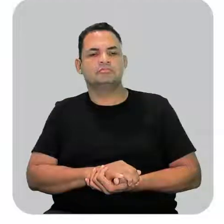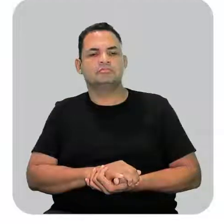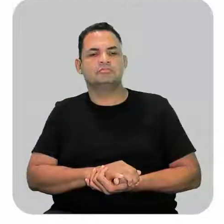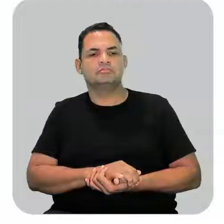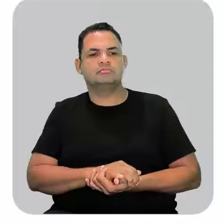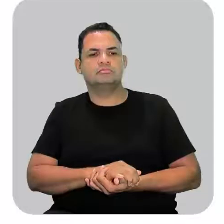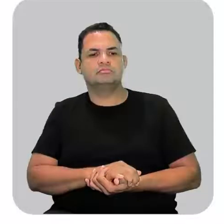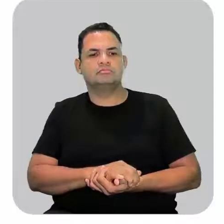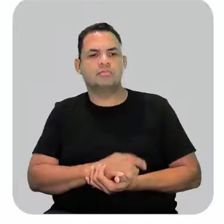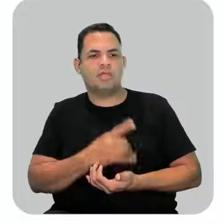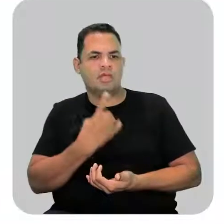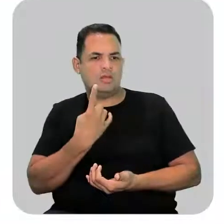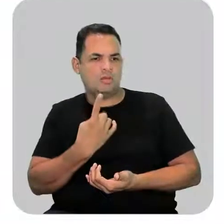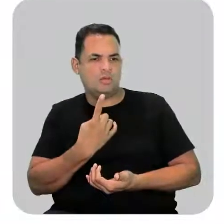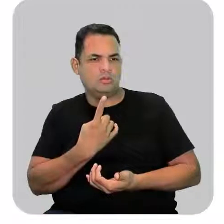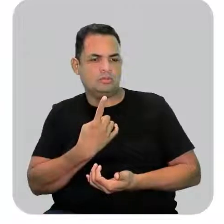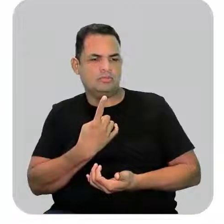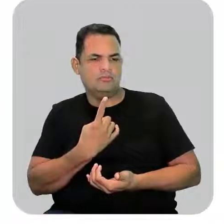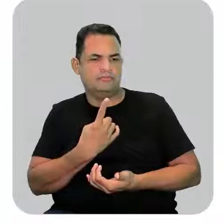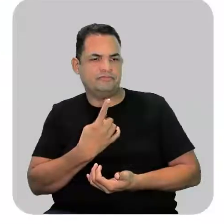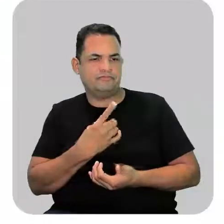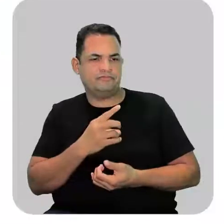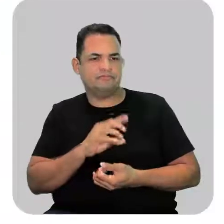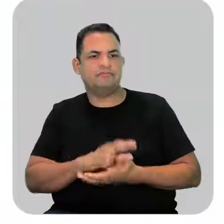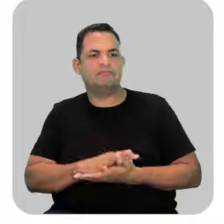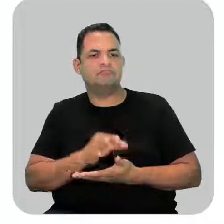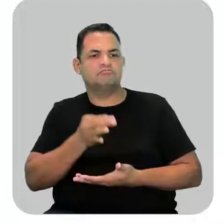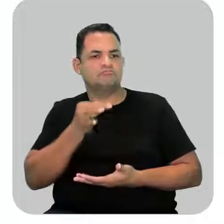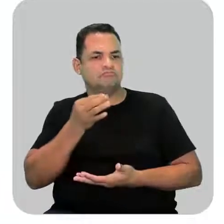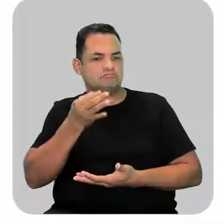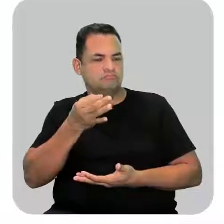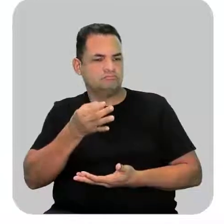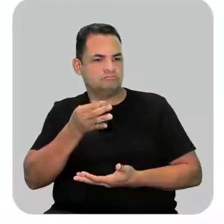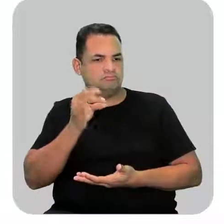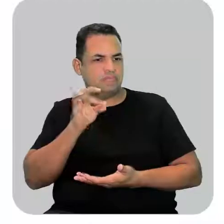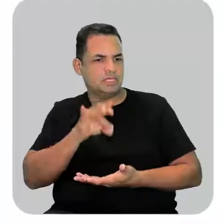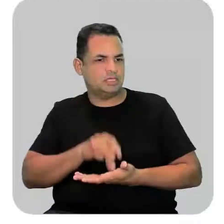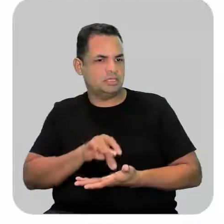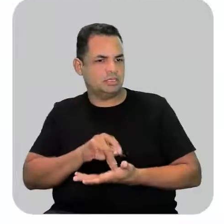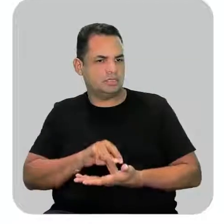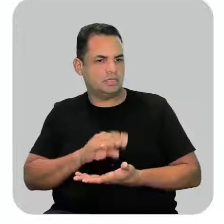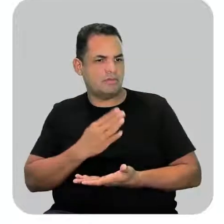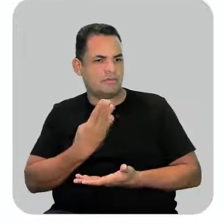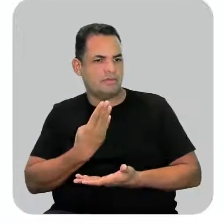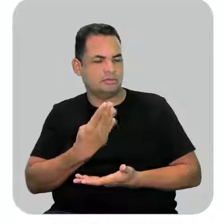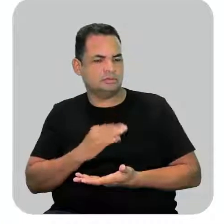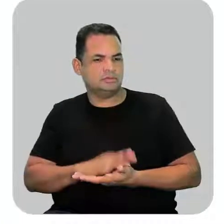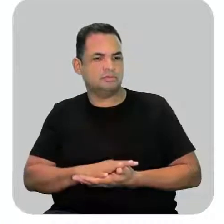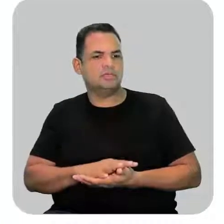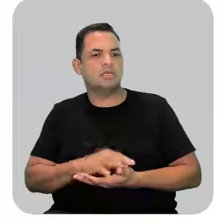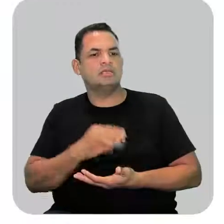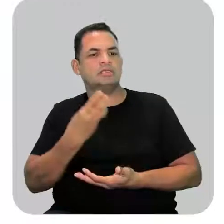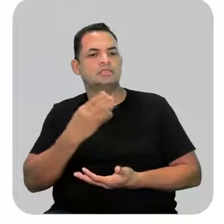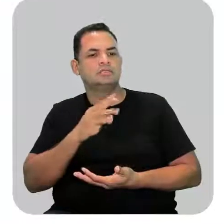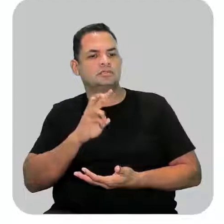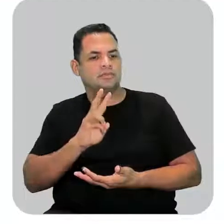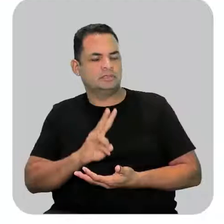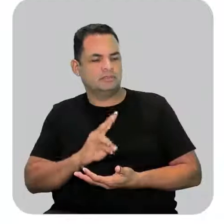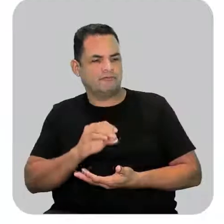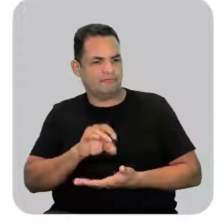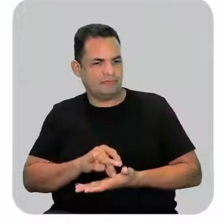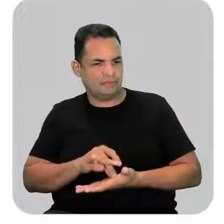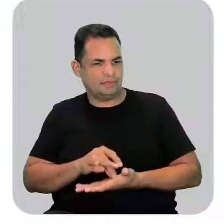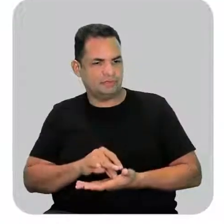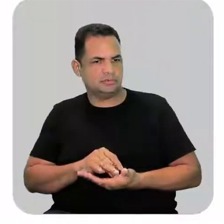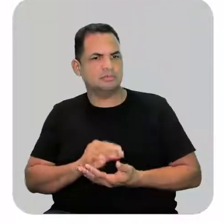na afirmativa 1, a gente marcou já como verdadeira. Na 2, nós marcamos como falsa, a 3 como verdadeira, e aí